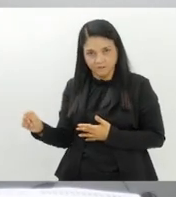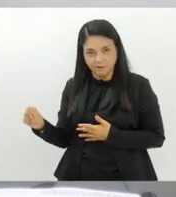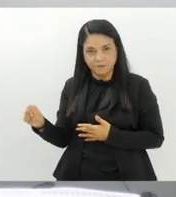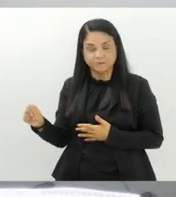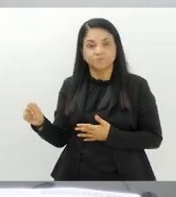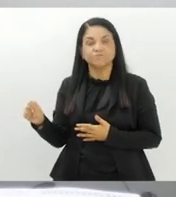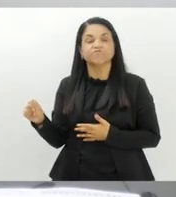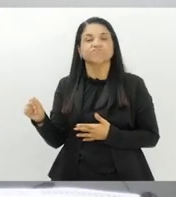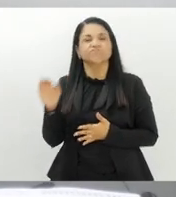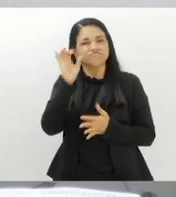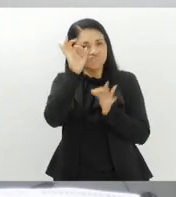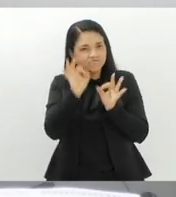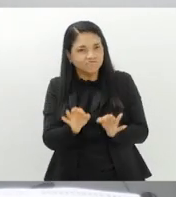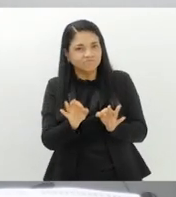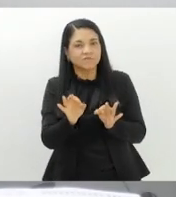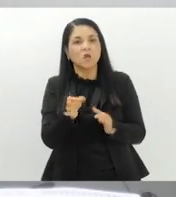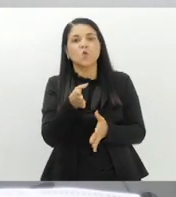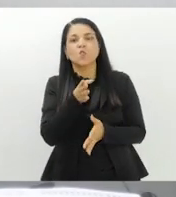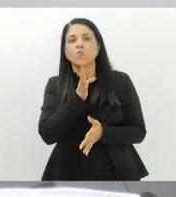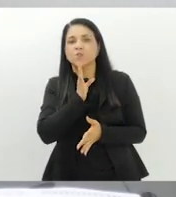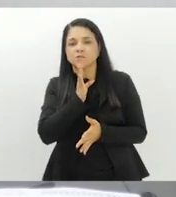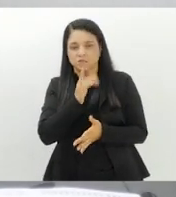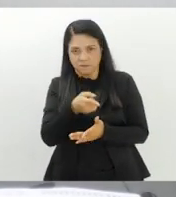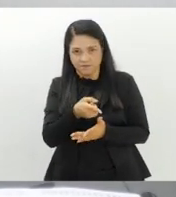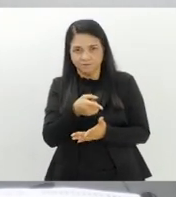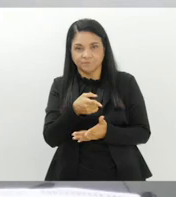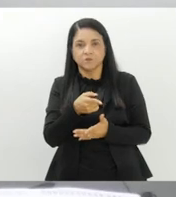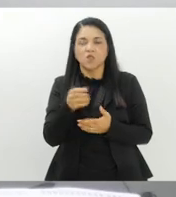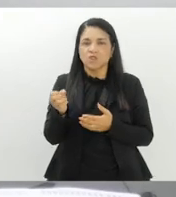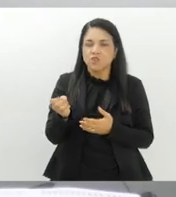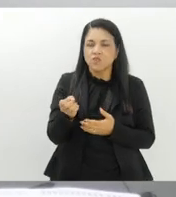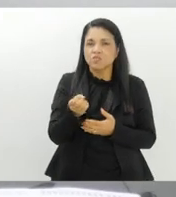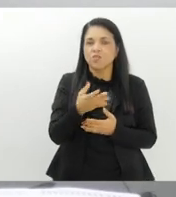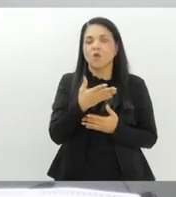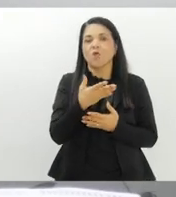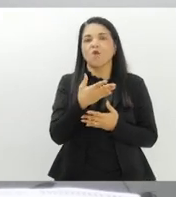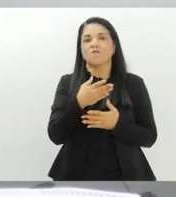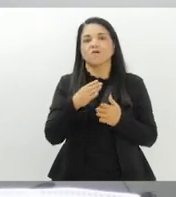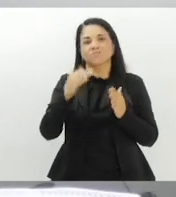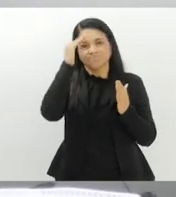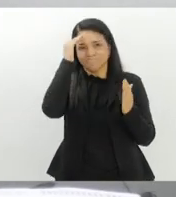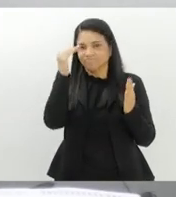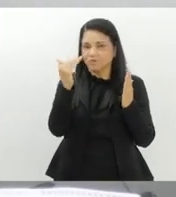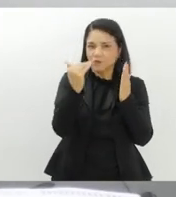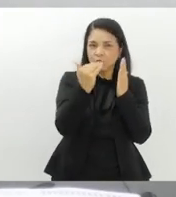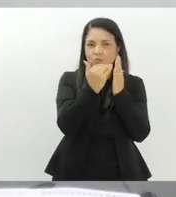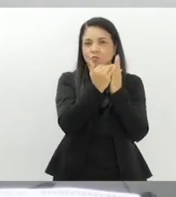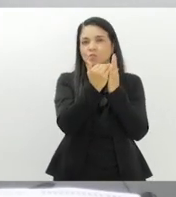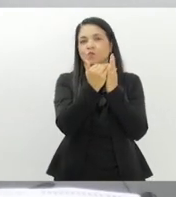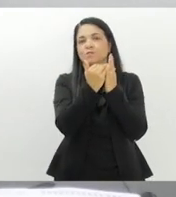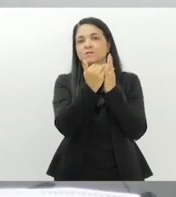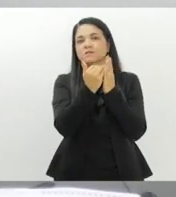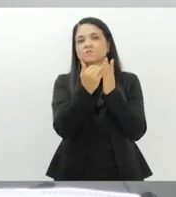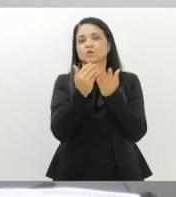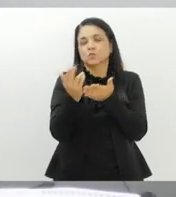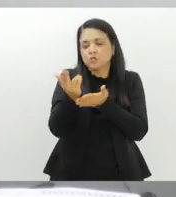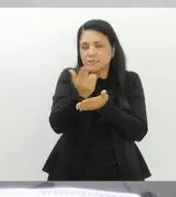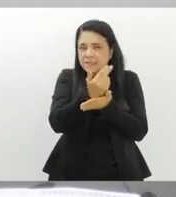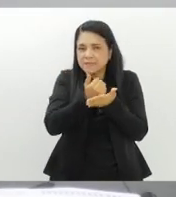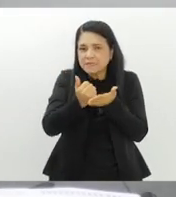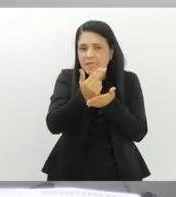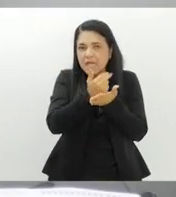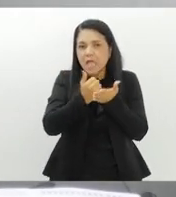com certeza, tomar conhecimento. A gente vai fazer uma nova edição do Cumpra-se, com desenhos específicos